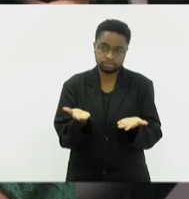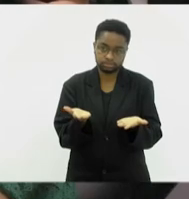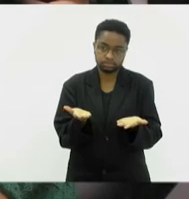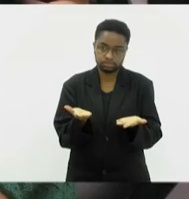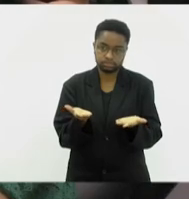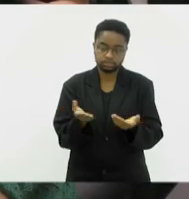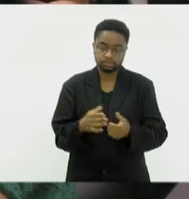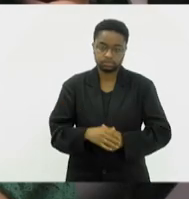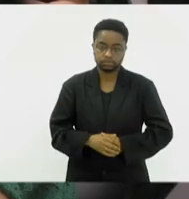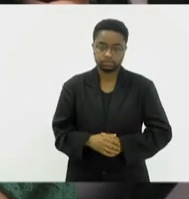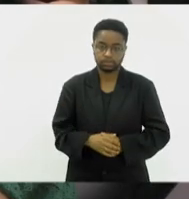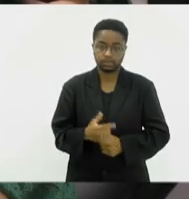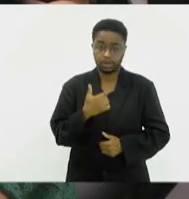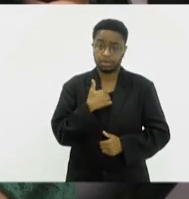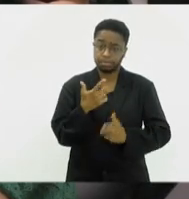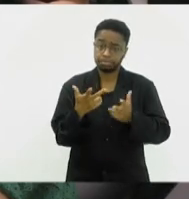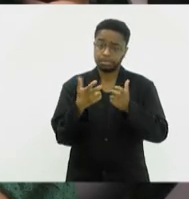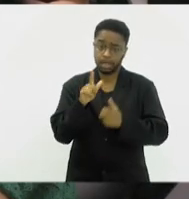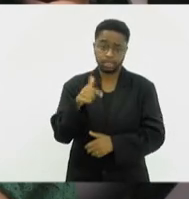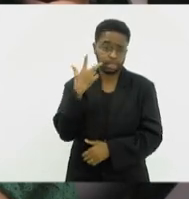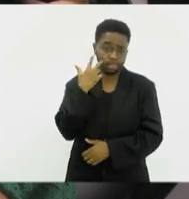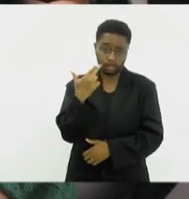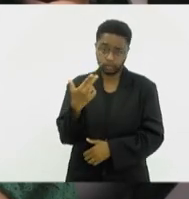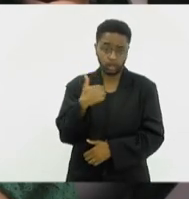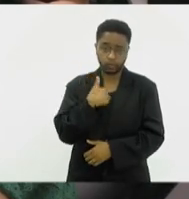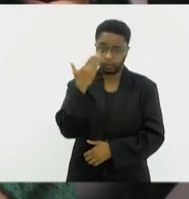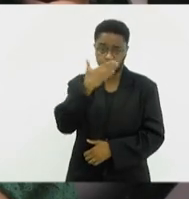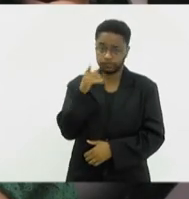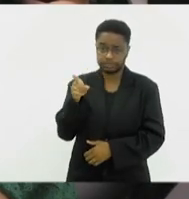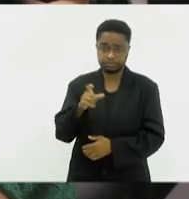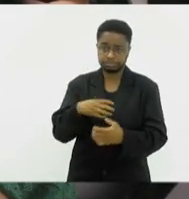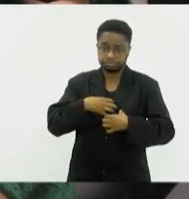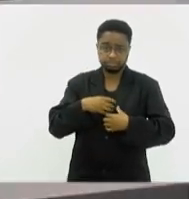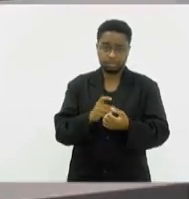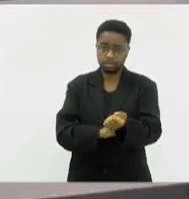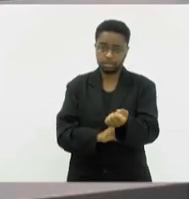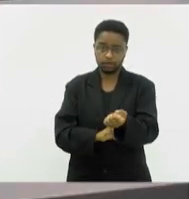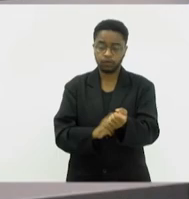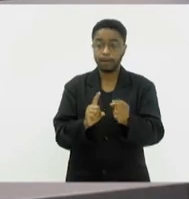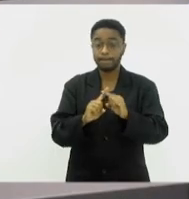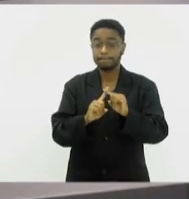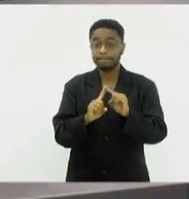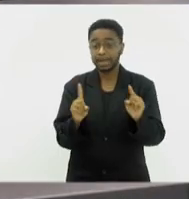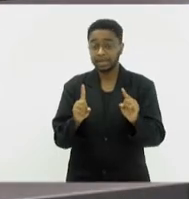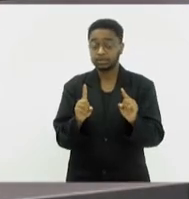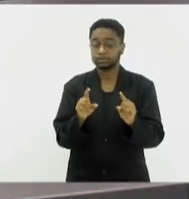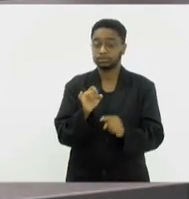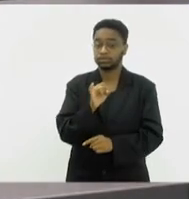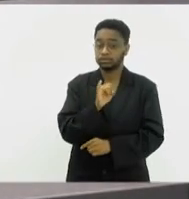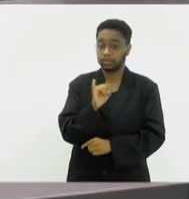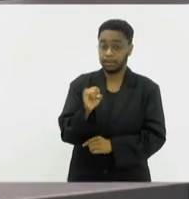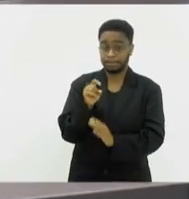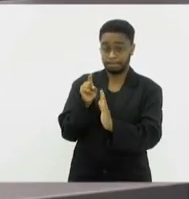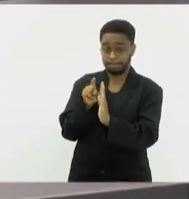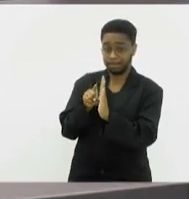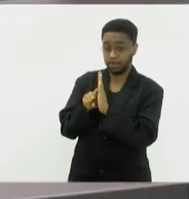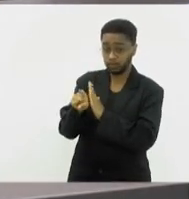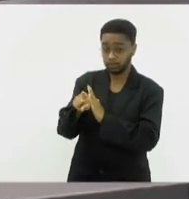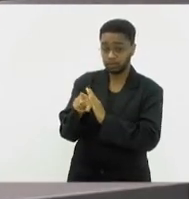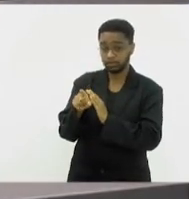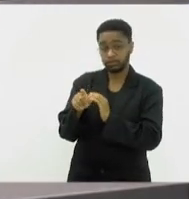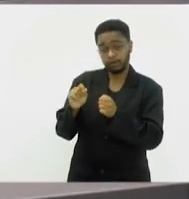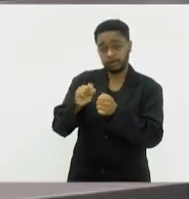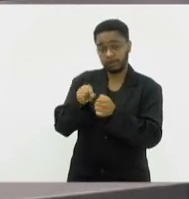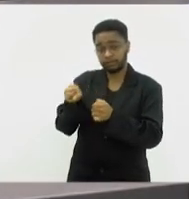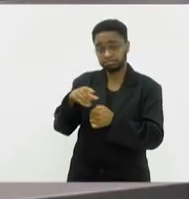Eu vejo com naturalidade, não vi você ficar nervoso. Mas, se a pergunta te faz desconfortável,